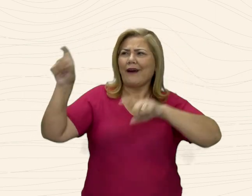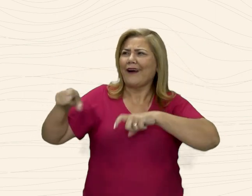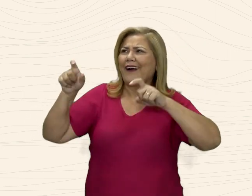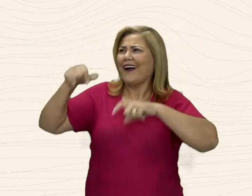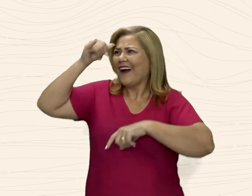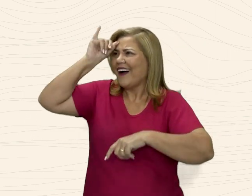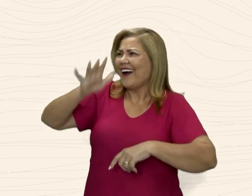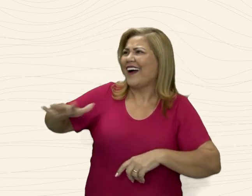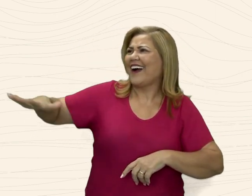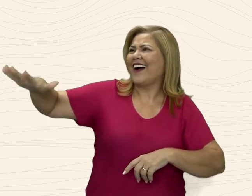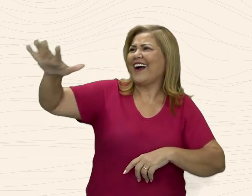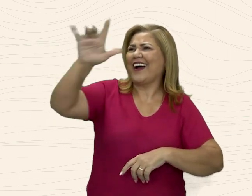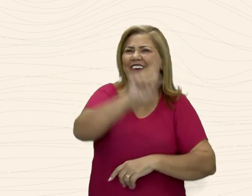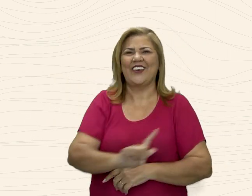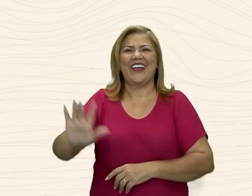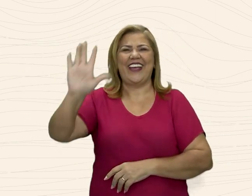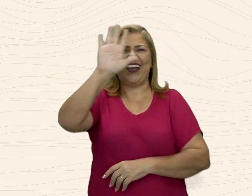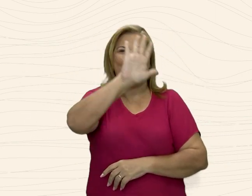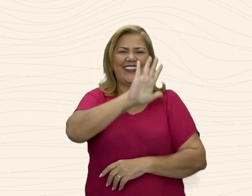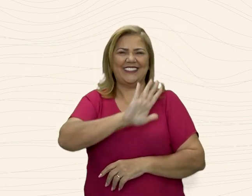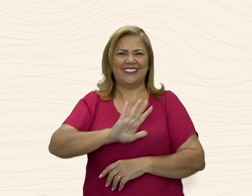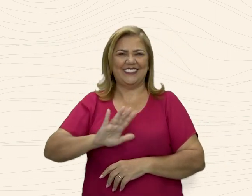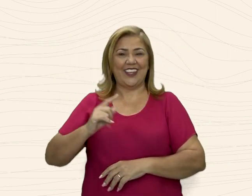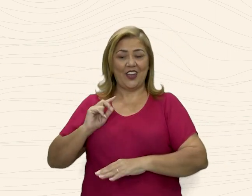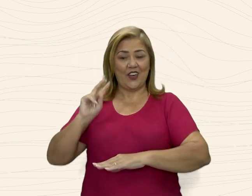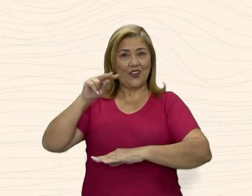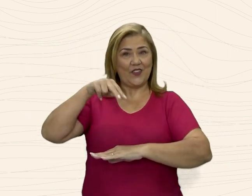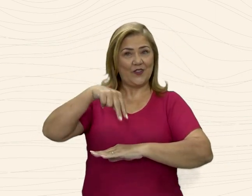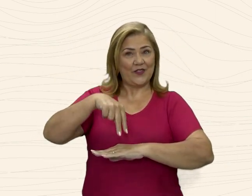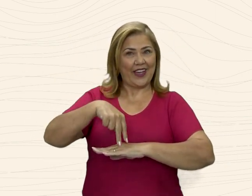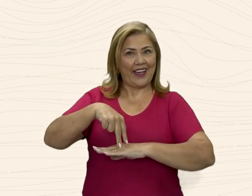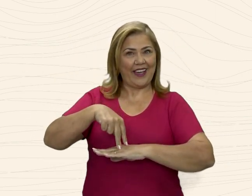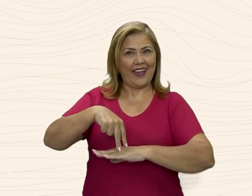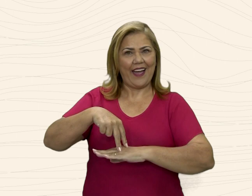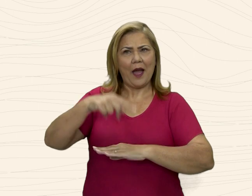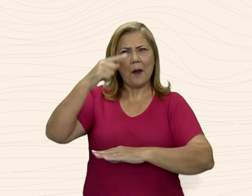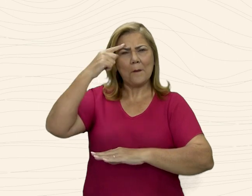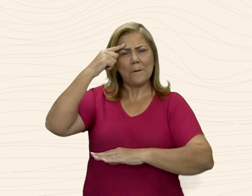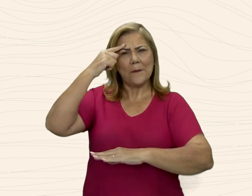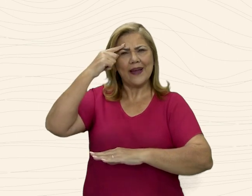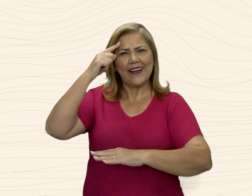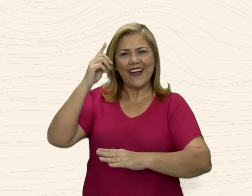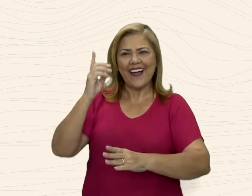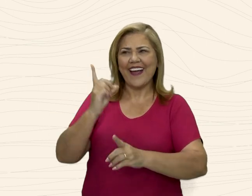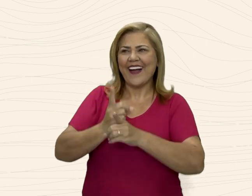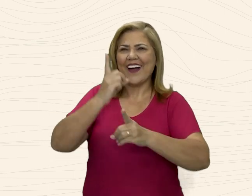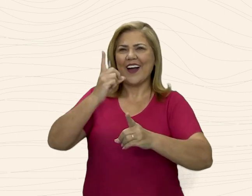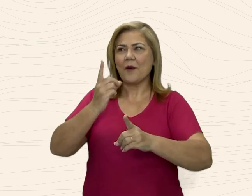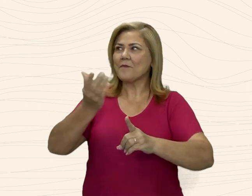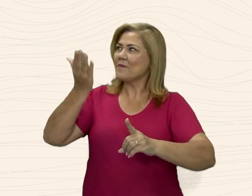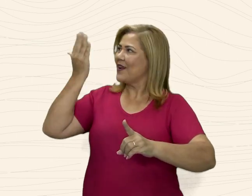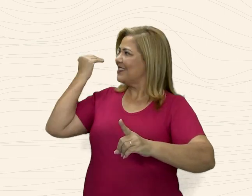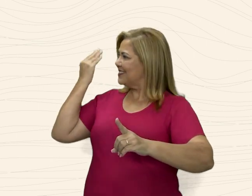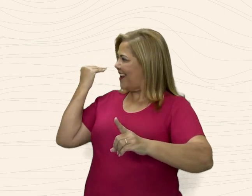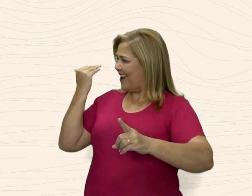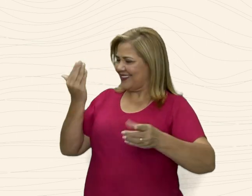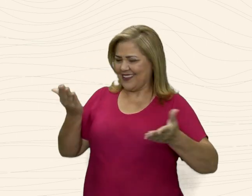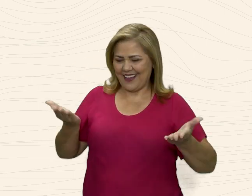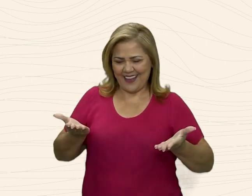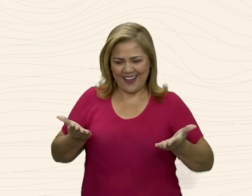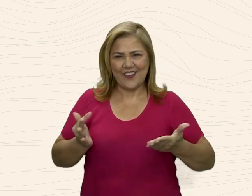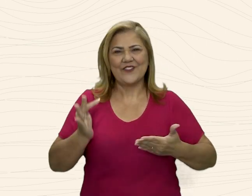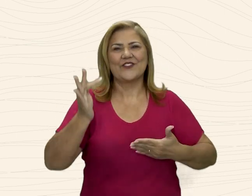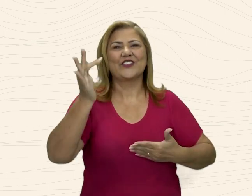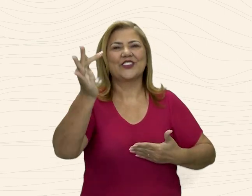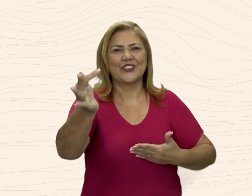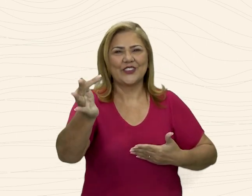do imenso sertão goiano. Venho ao encontro de meu passado, meu presente,